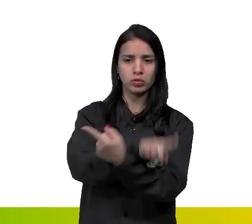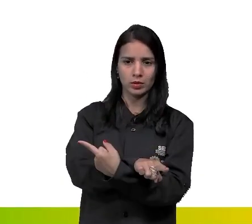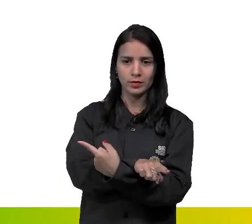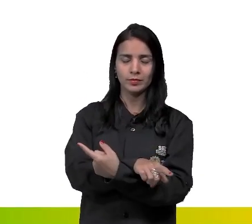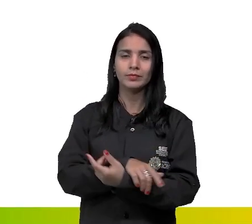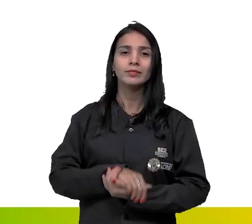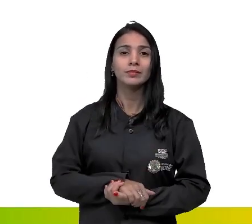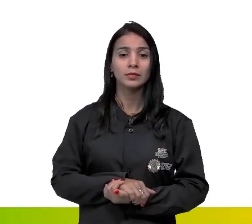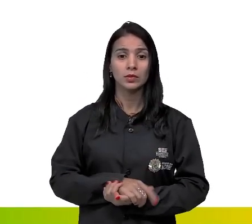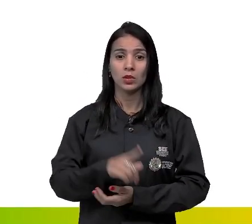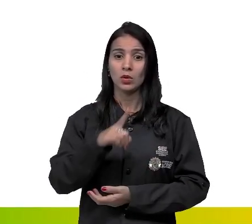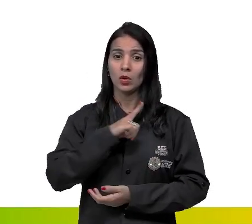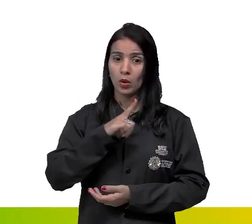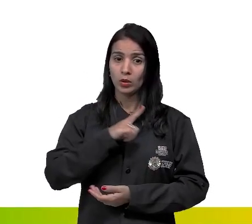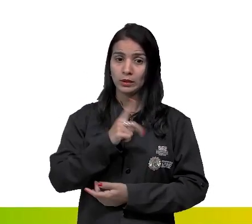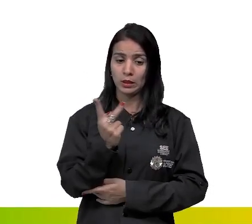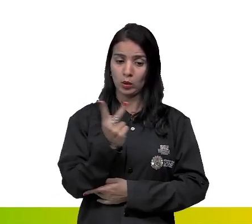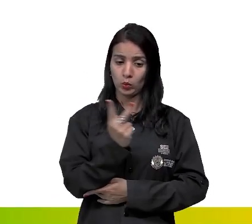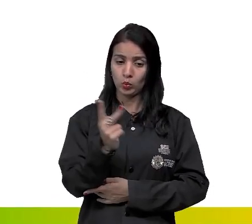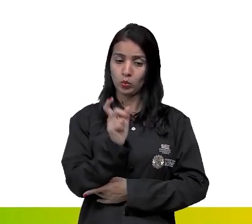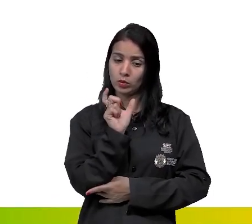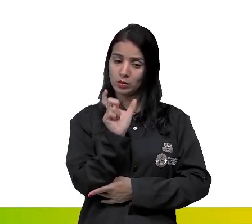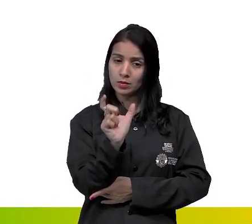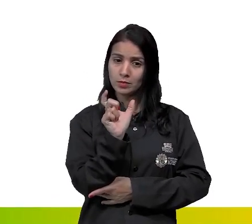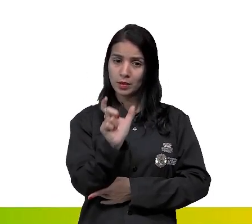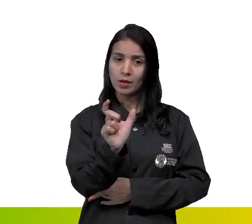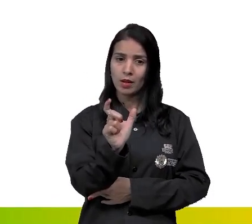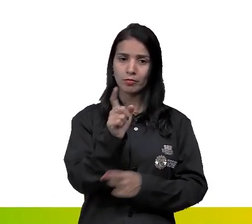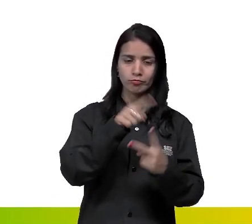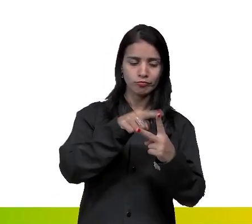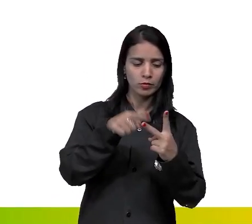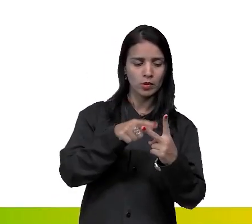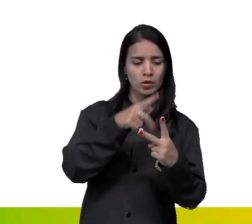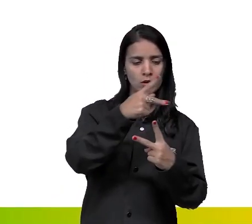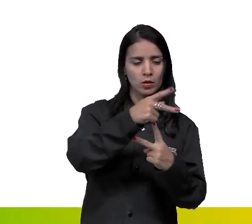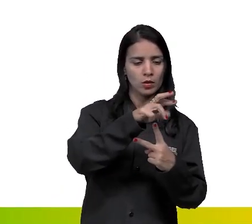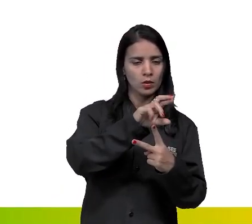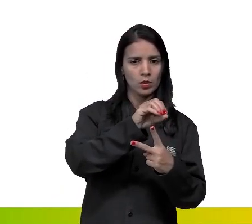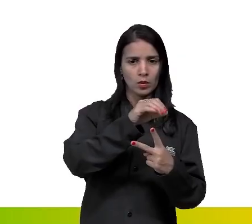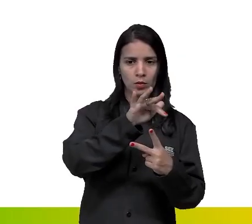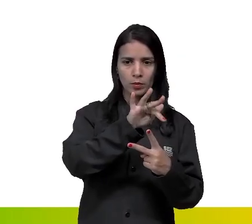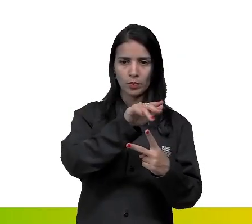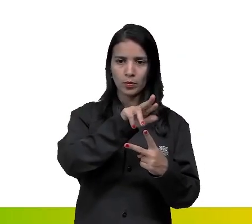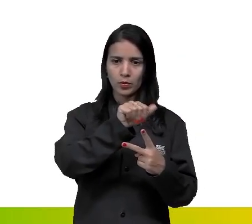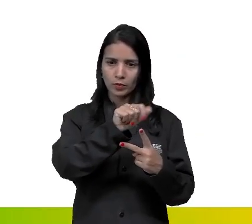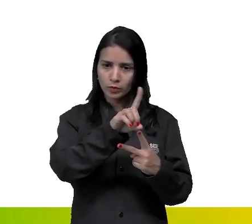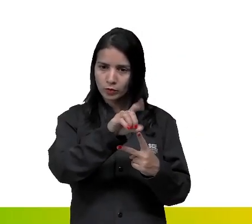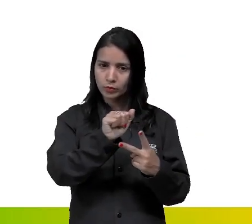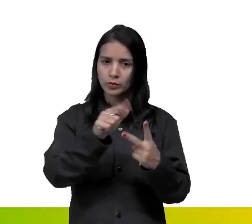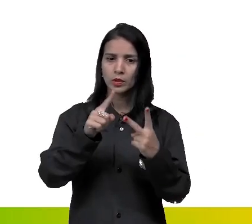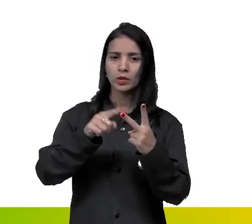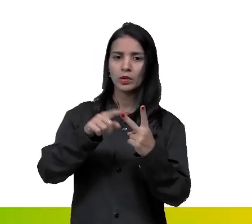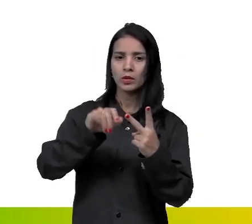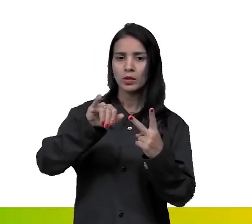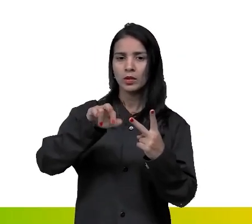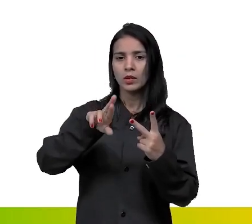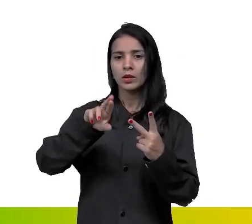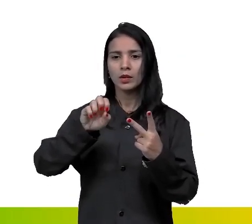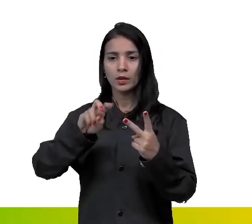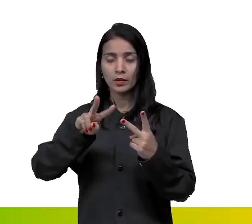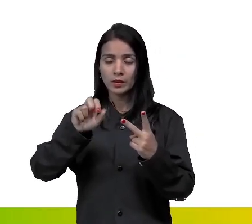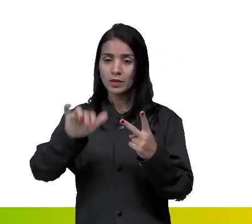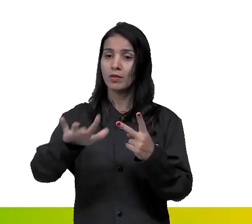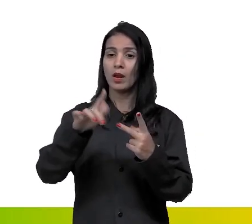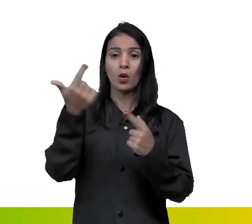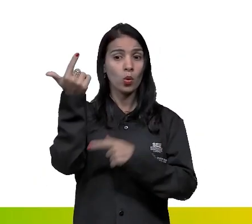palavras importantes no comando dessa questão, em relação aos biomas brasileiros. Qual dos biomas aí foi o